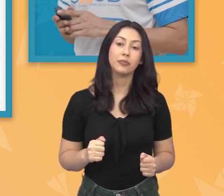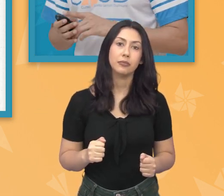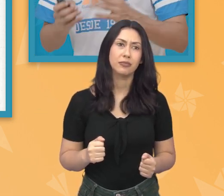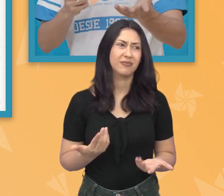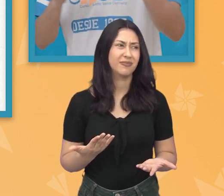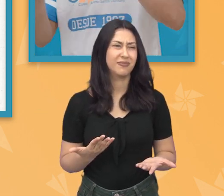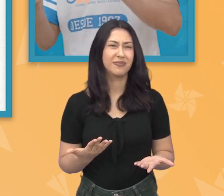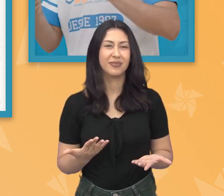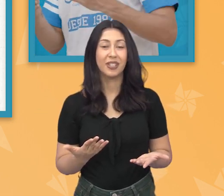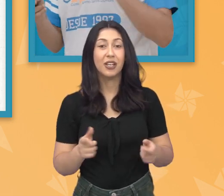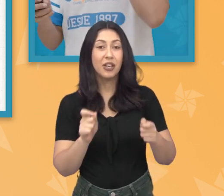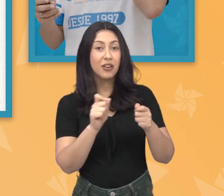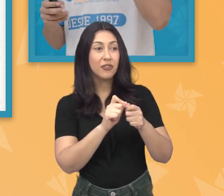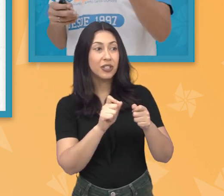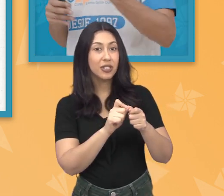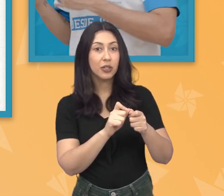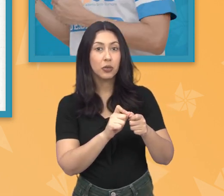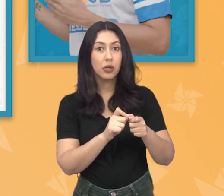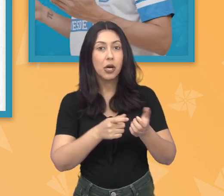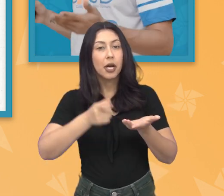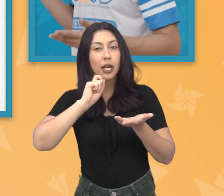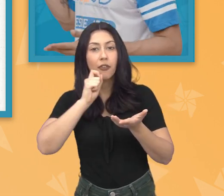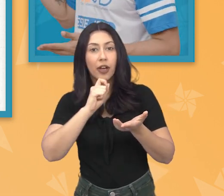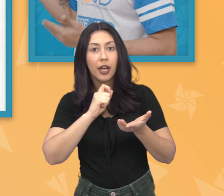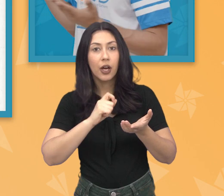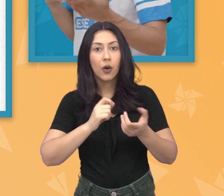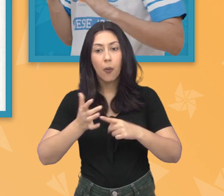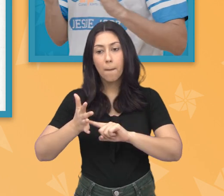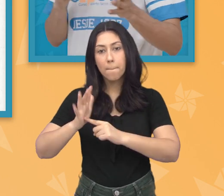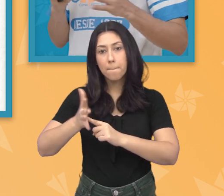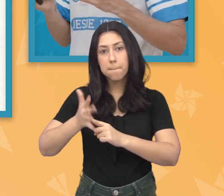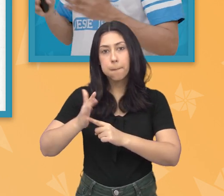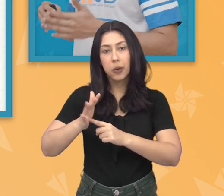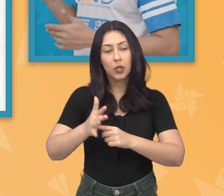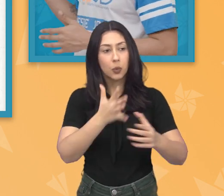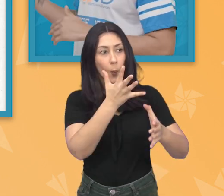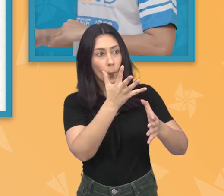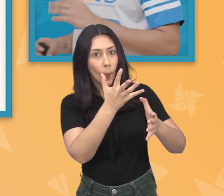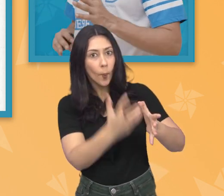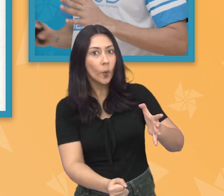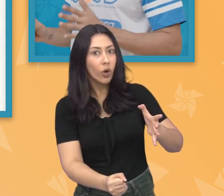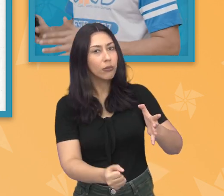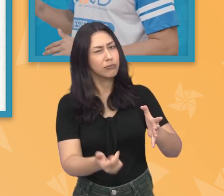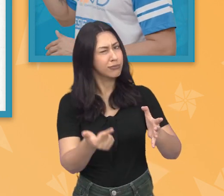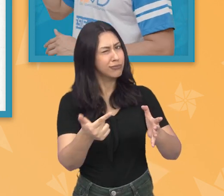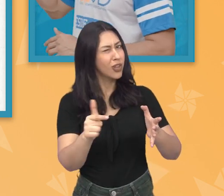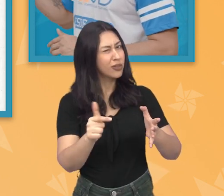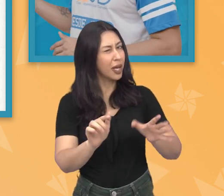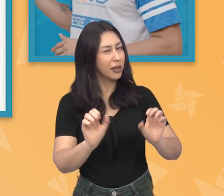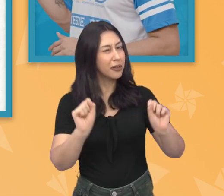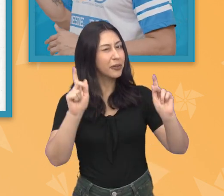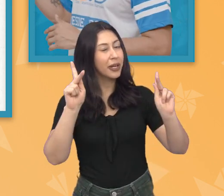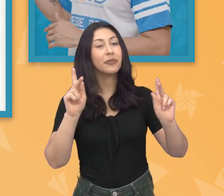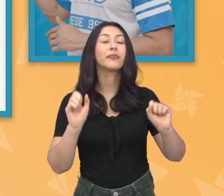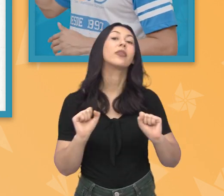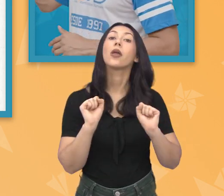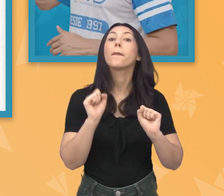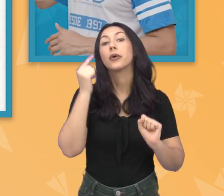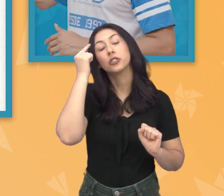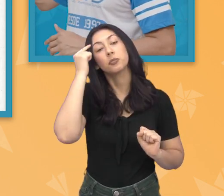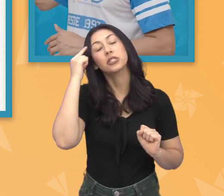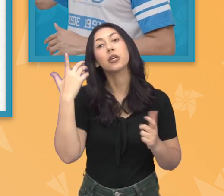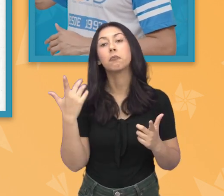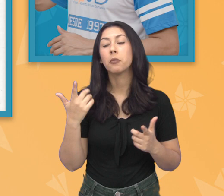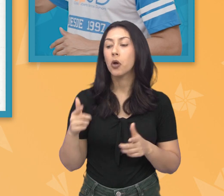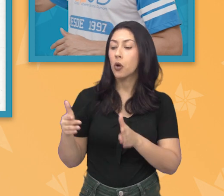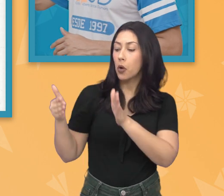pelo menos eu nunca vi alguém fazendo filtração a vácuo do café, né? Então a gente vai ver se aqui é só filtração comum mesmo ou filtração. Então a gente pode pensar o quê?